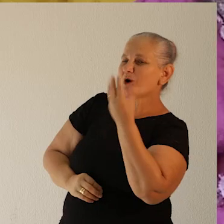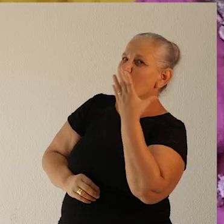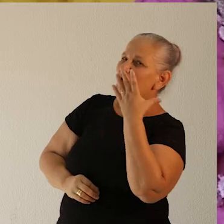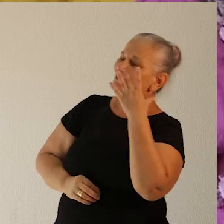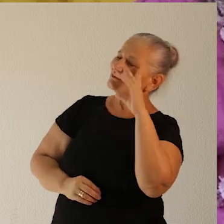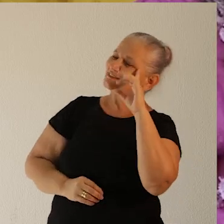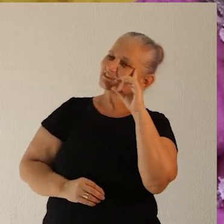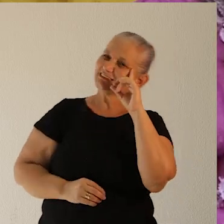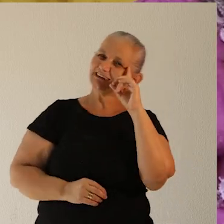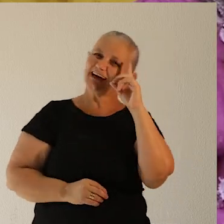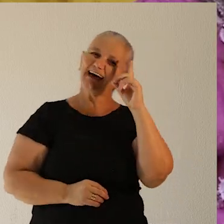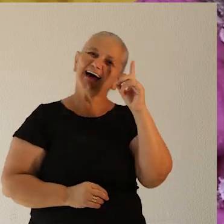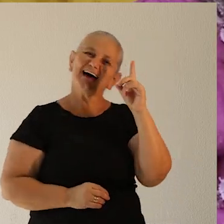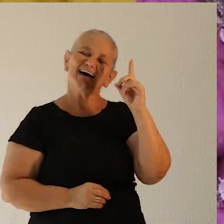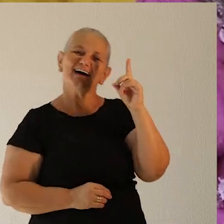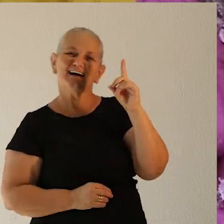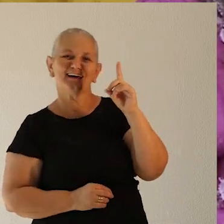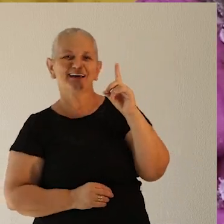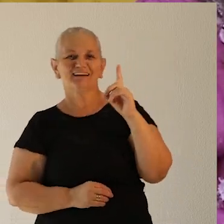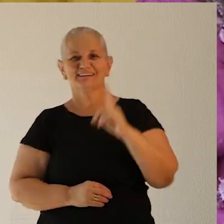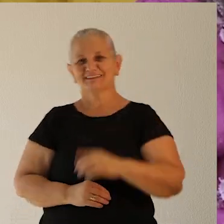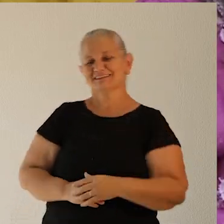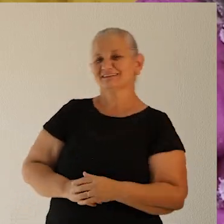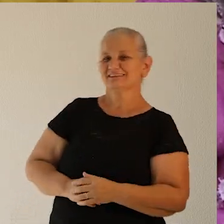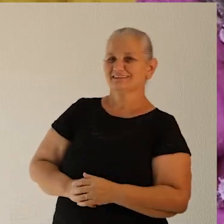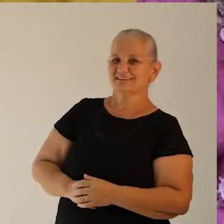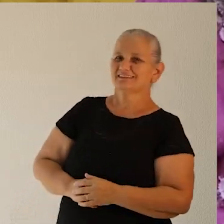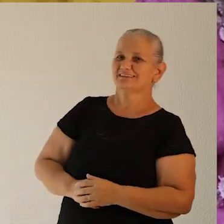bom dia,